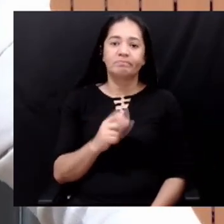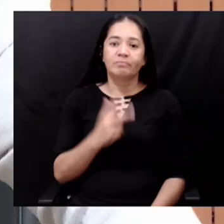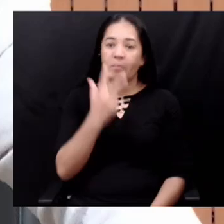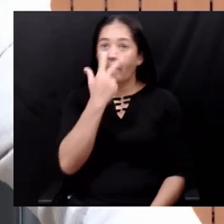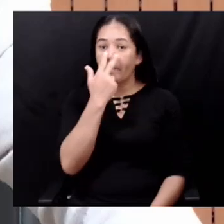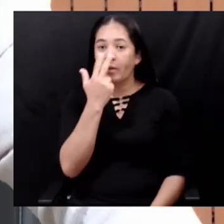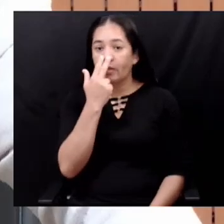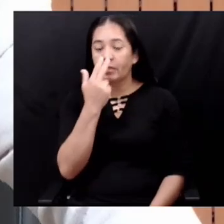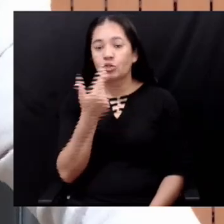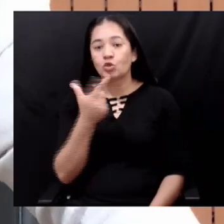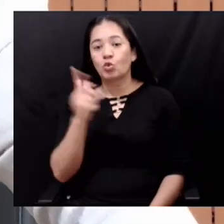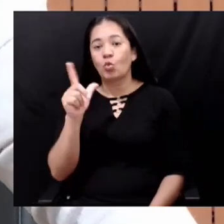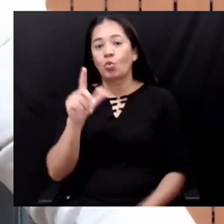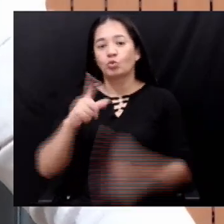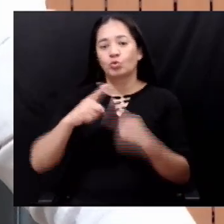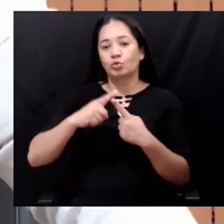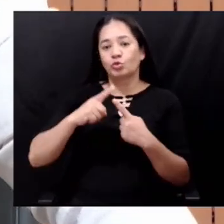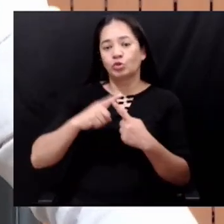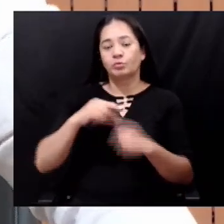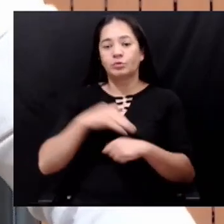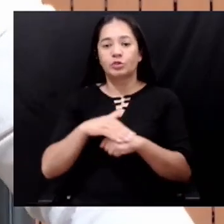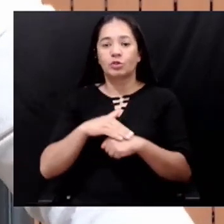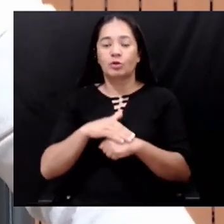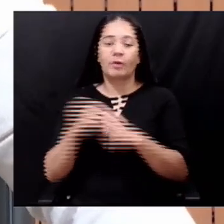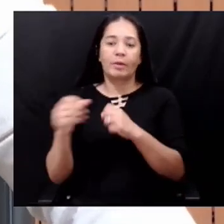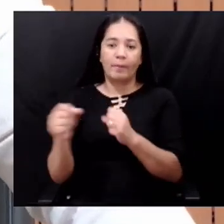outra discussão que a gente pode fazer